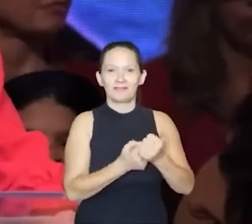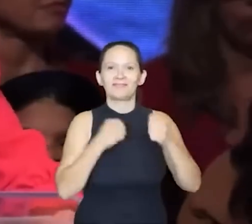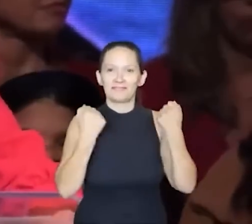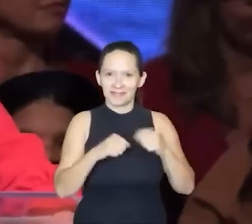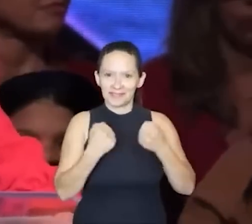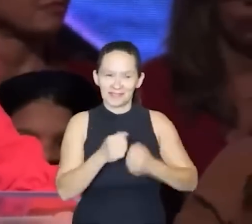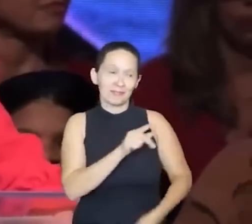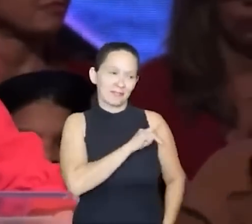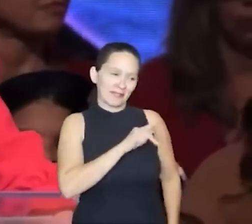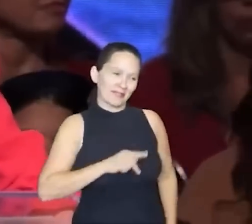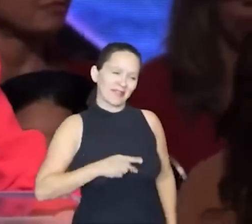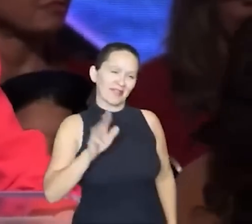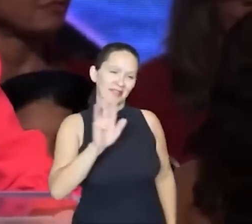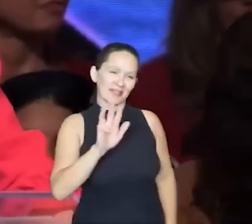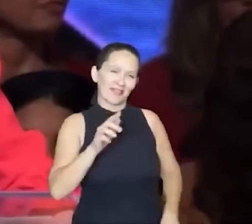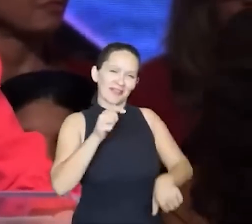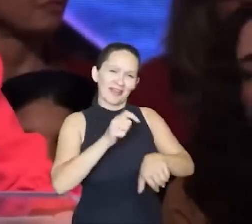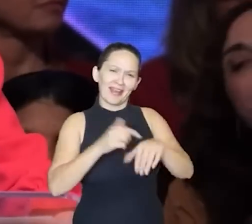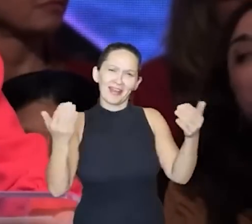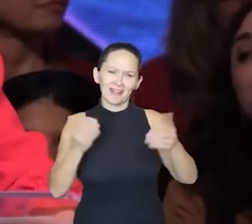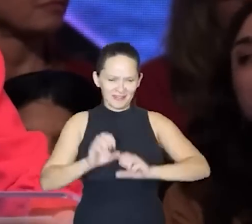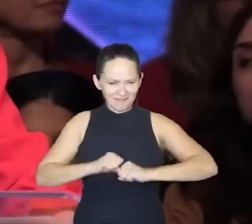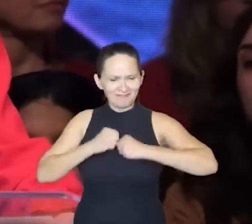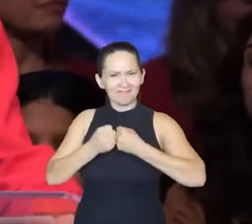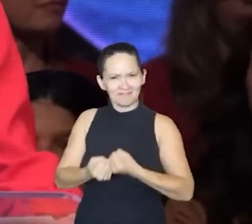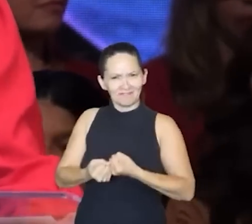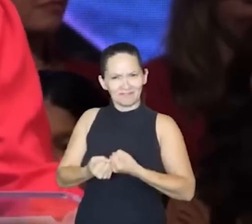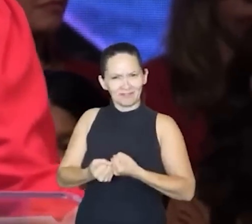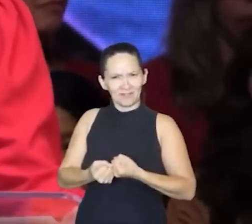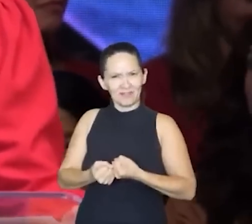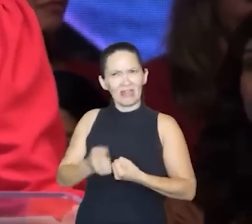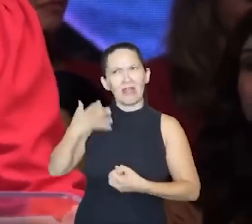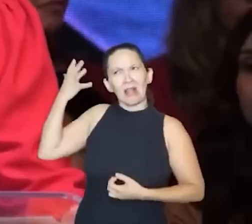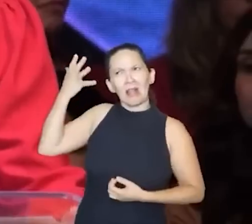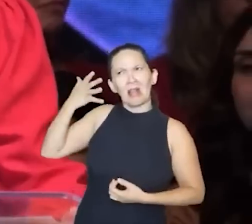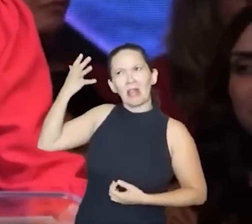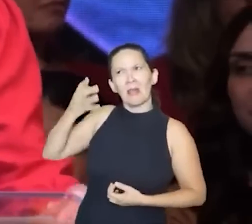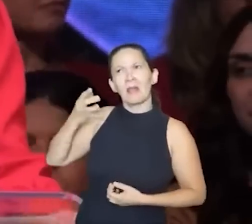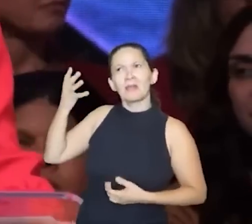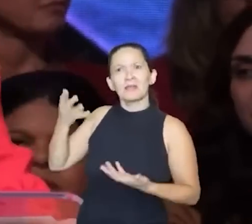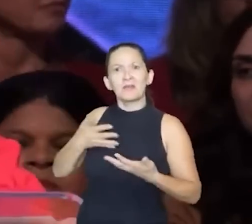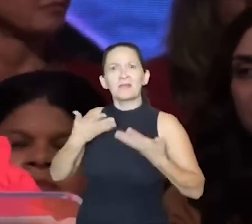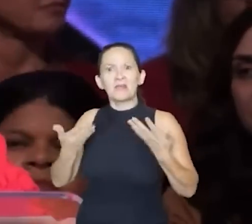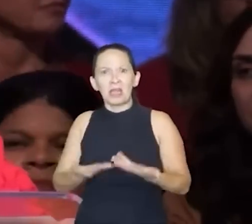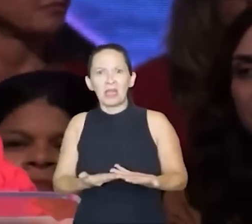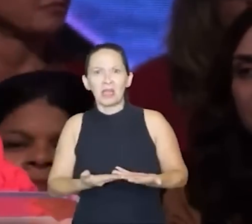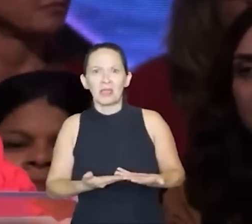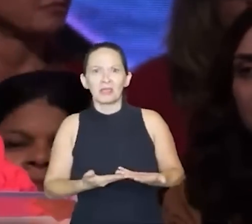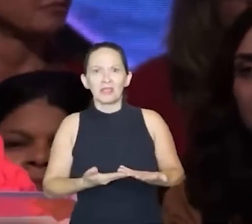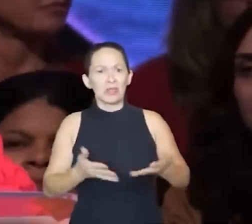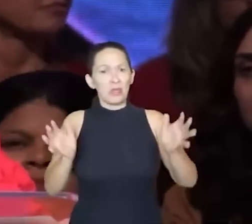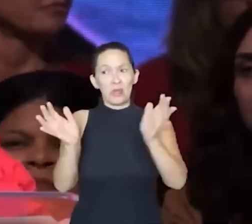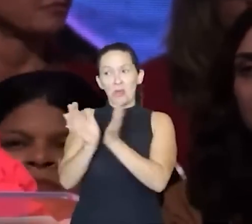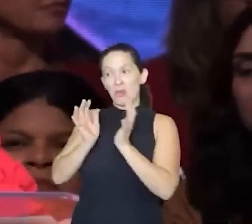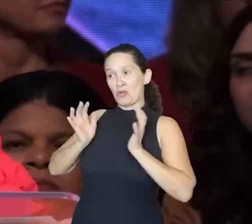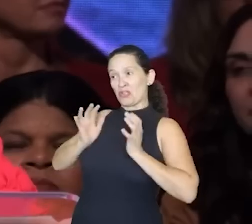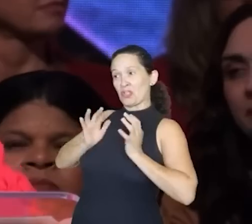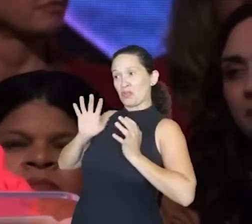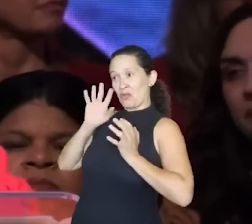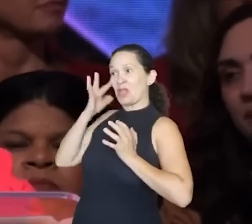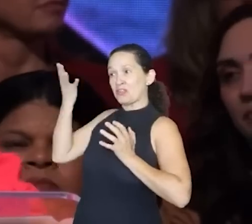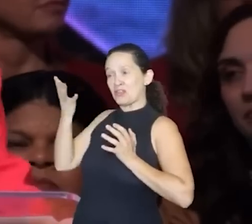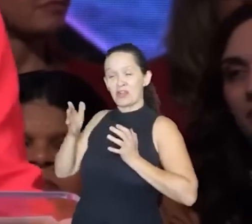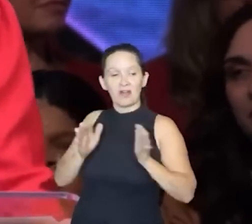presidente, está na hora de enfrentarmos esse discurso do mercadocrata, dos ricos desse país, que temos